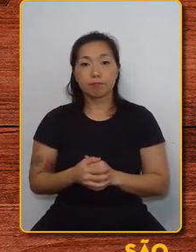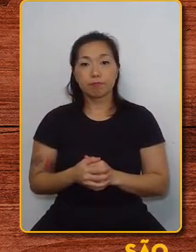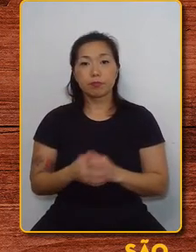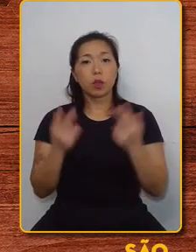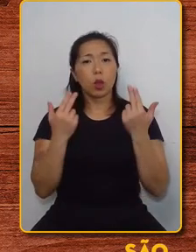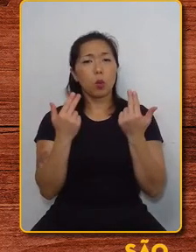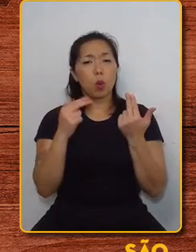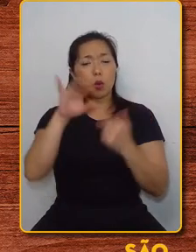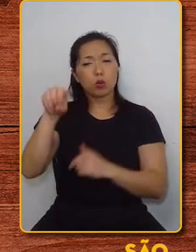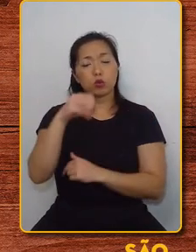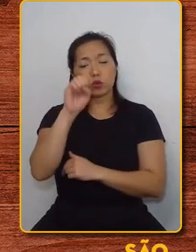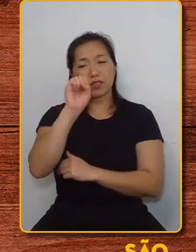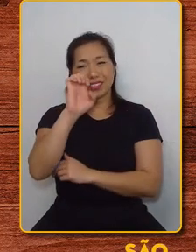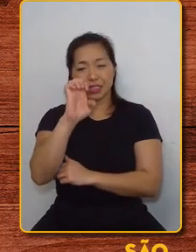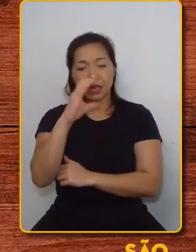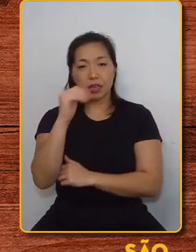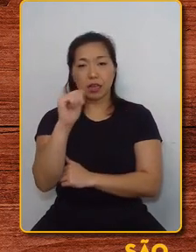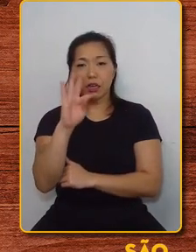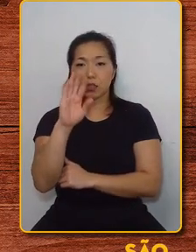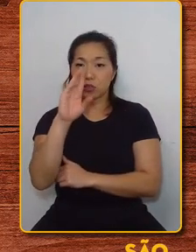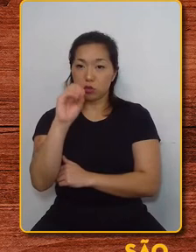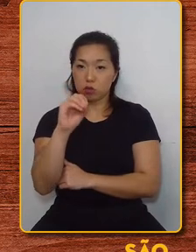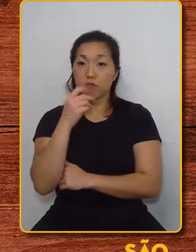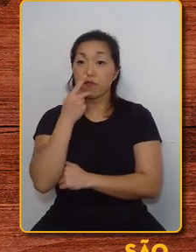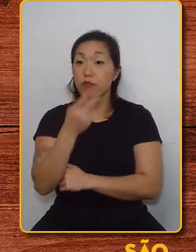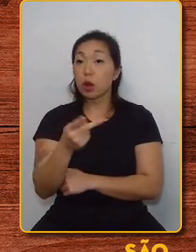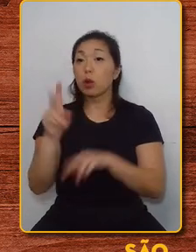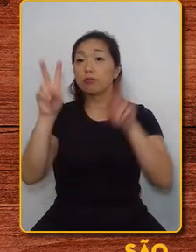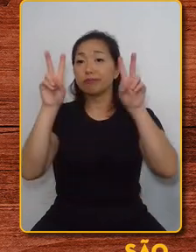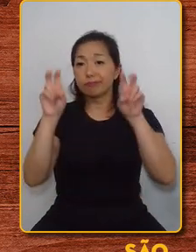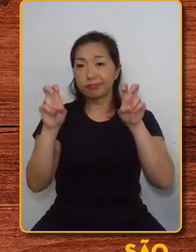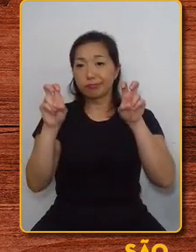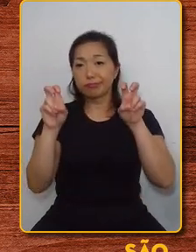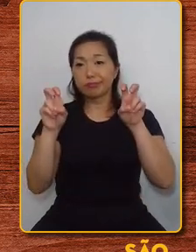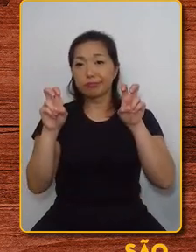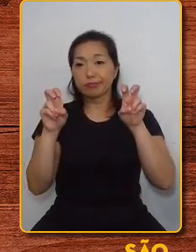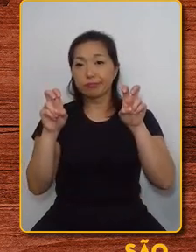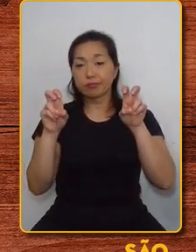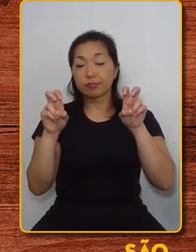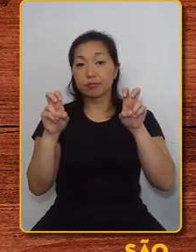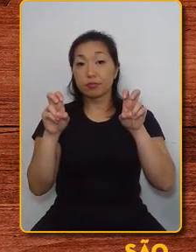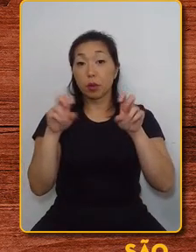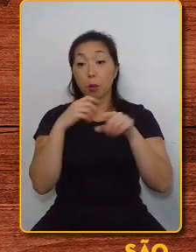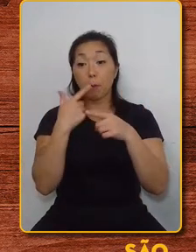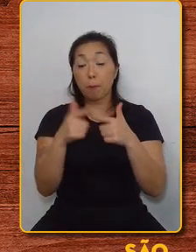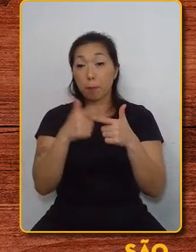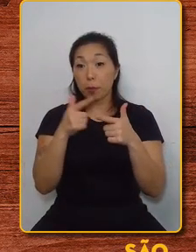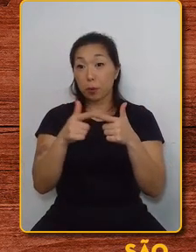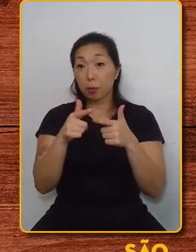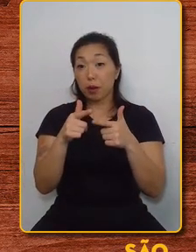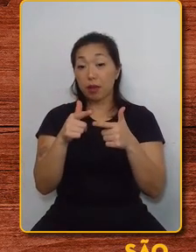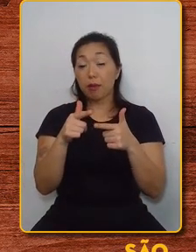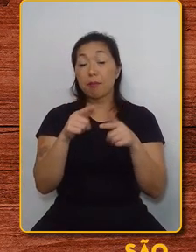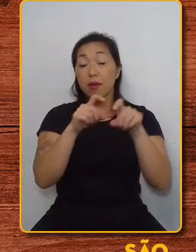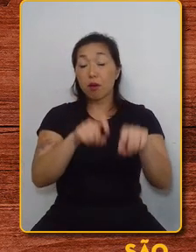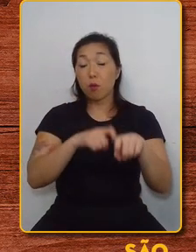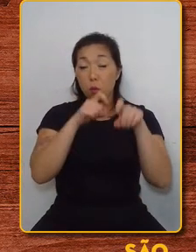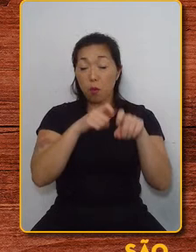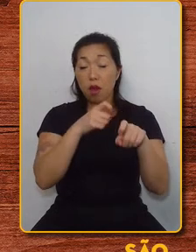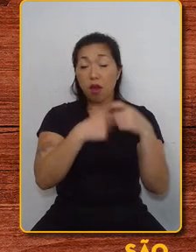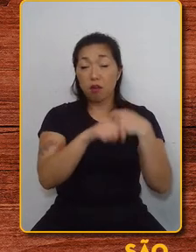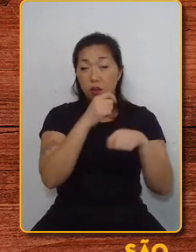que o problema do agronegócio é igual ao problema do latifúndio. Ele concentra a terra e a